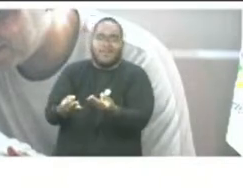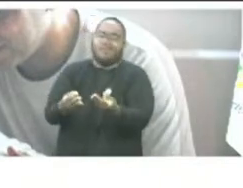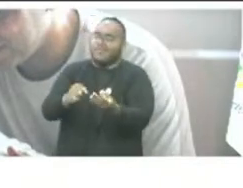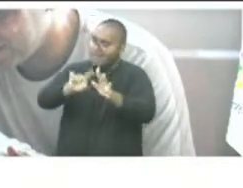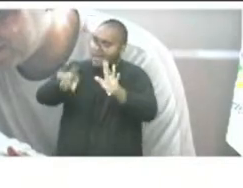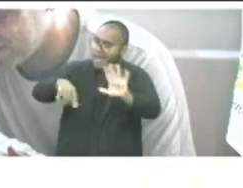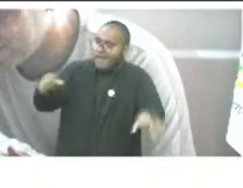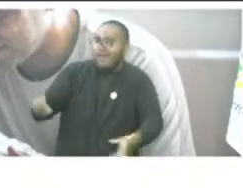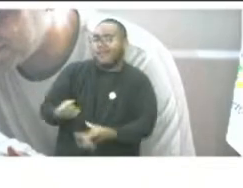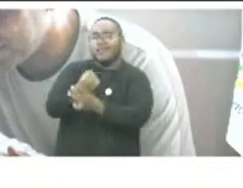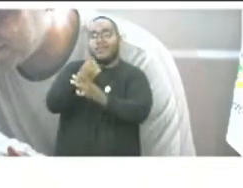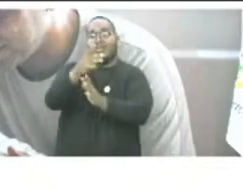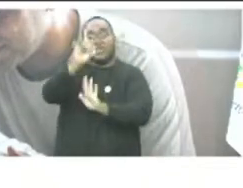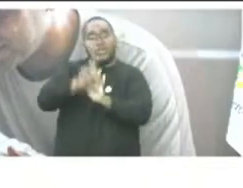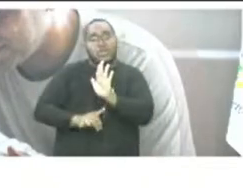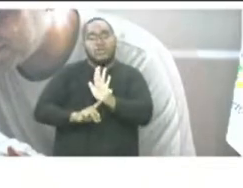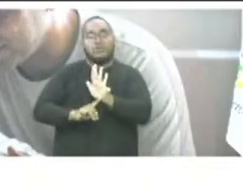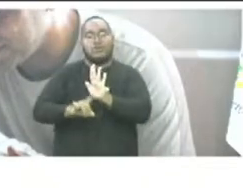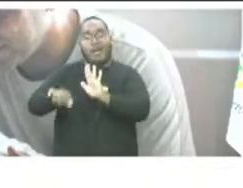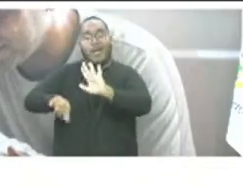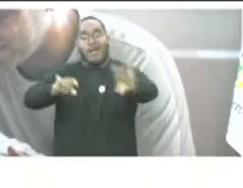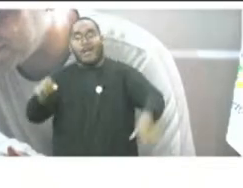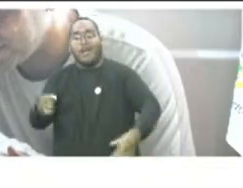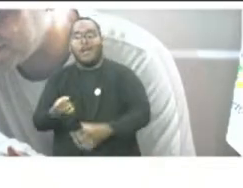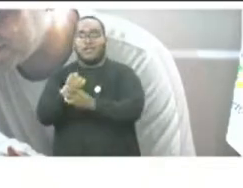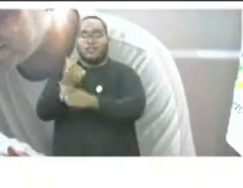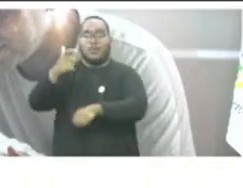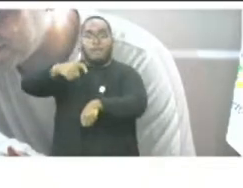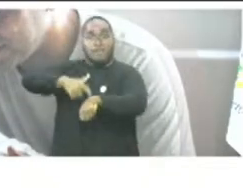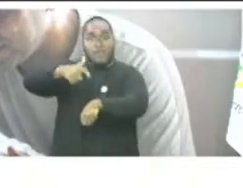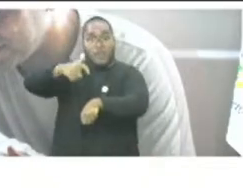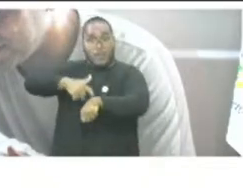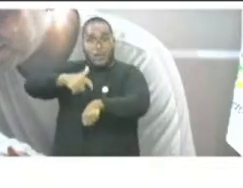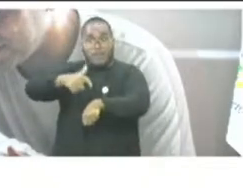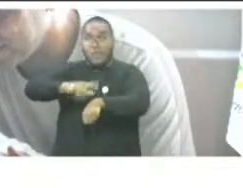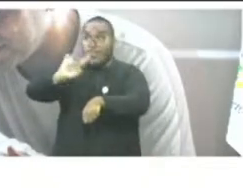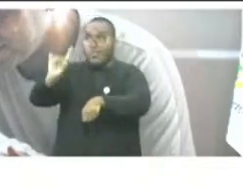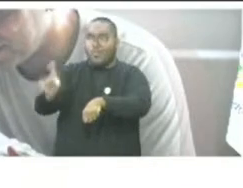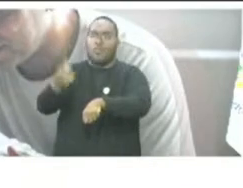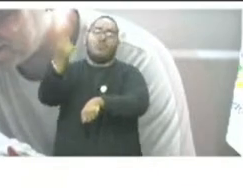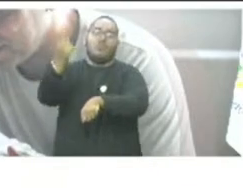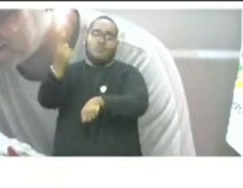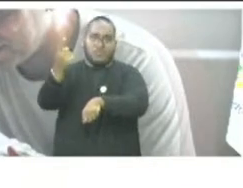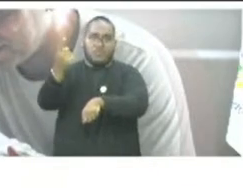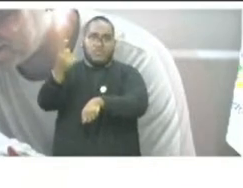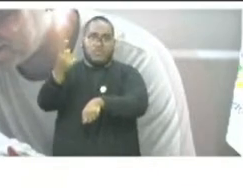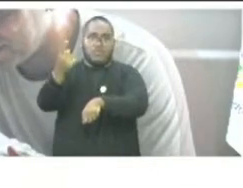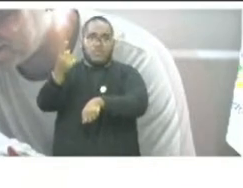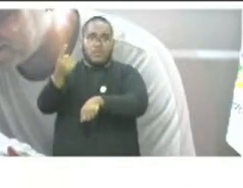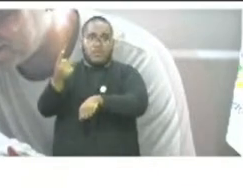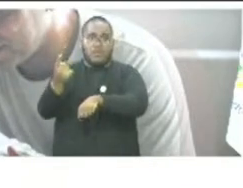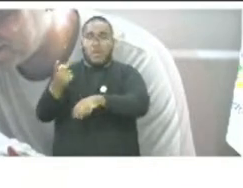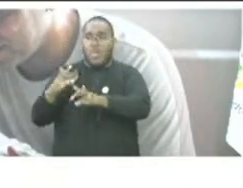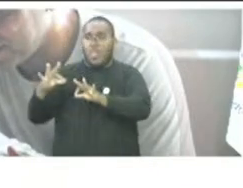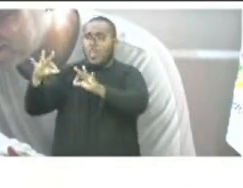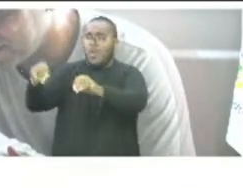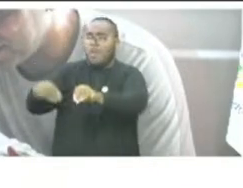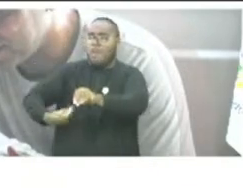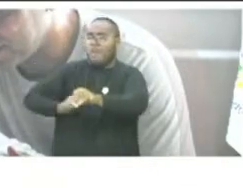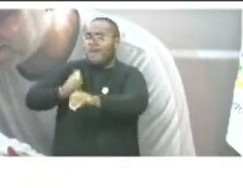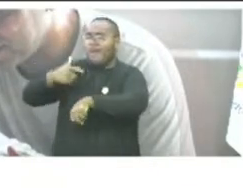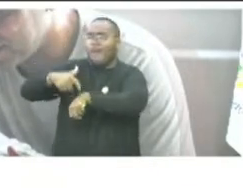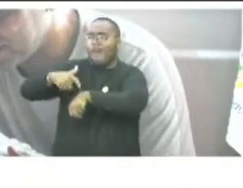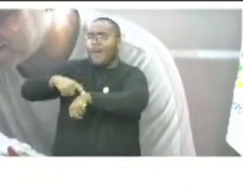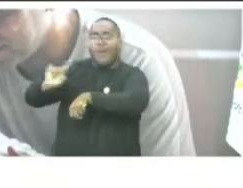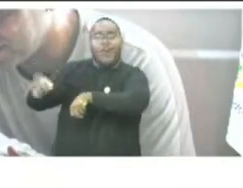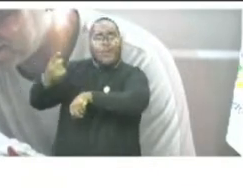estou falando de garantir um momento que é único. Todos os momentos nas nossas vidas são únicos, mas a primeira hora